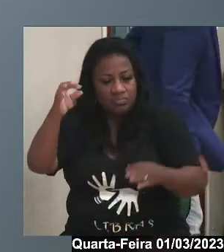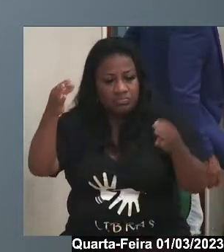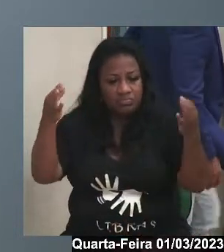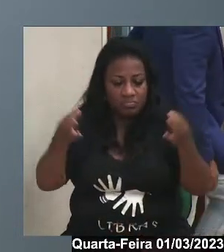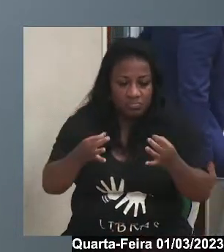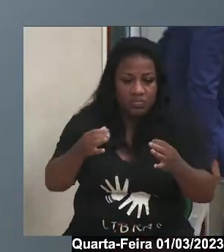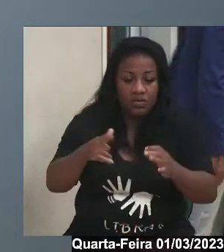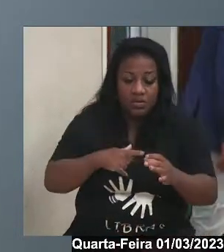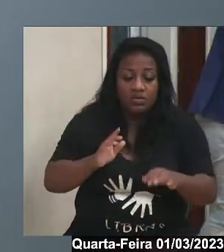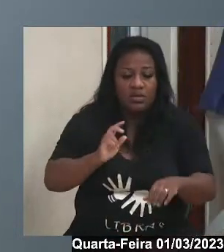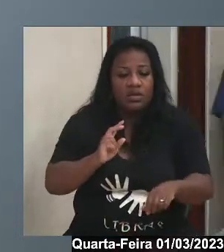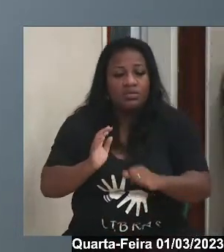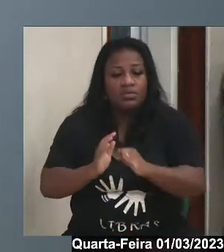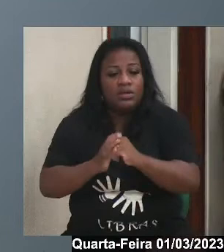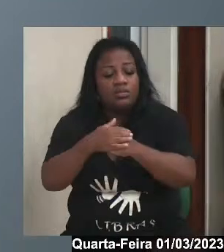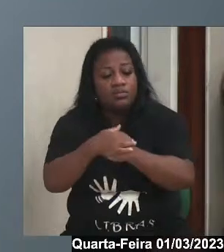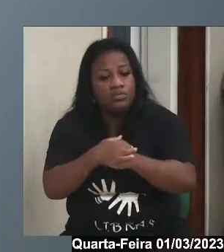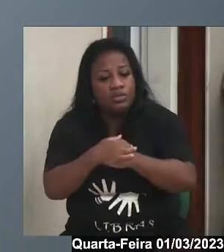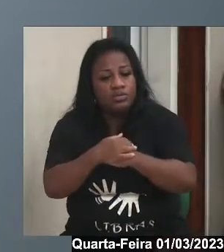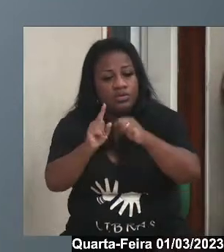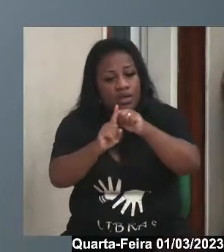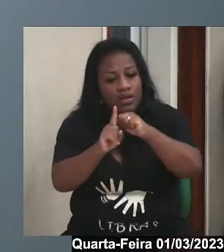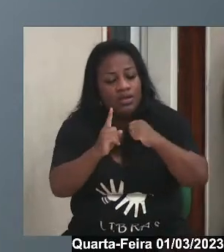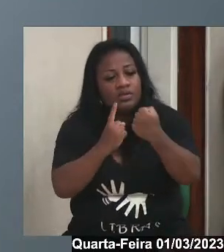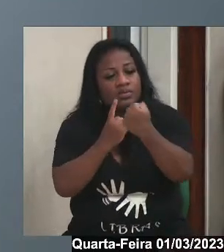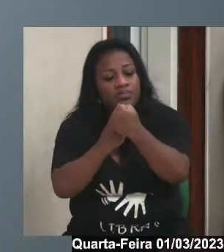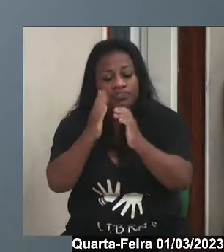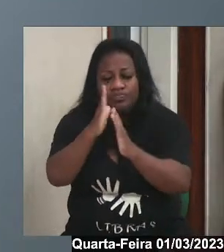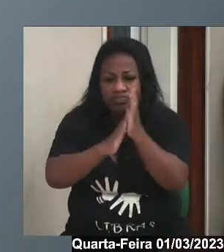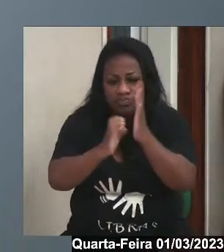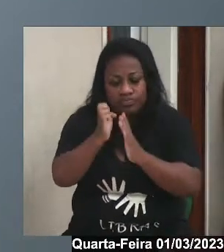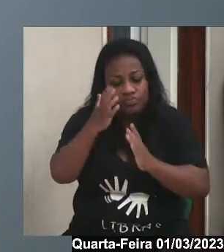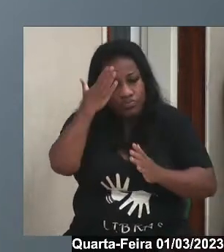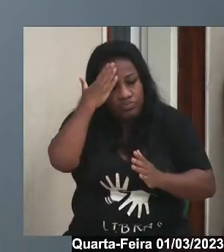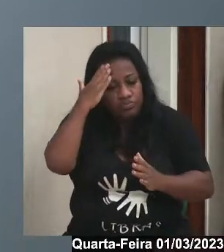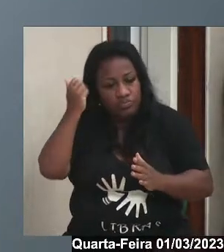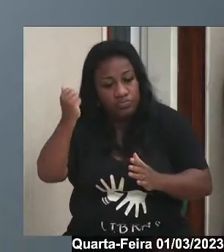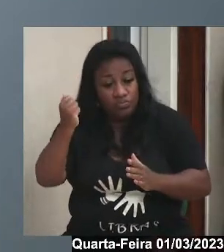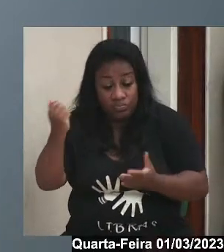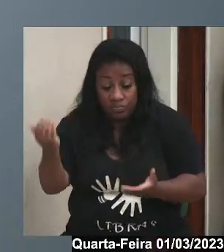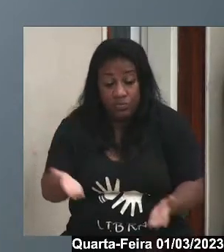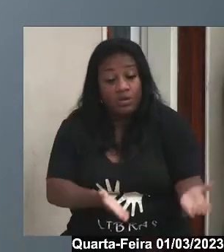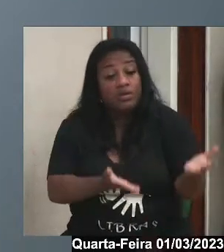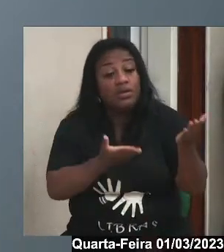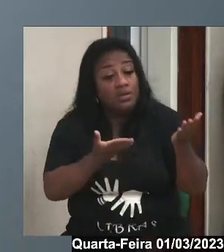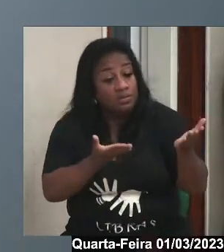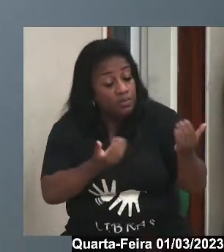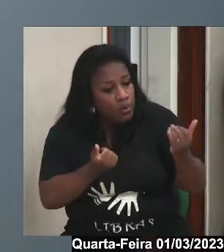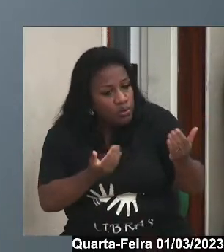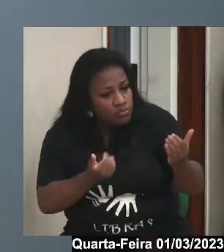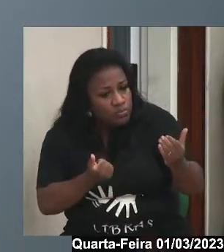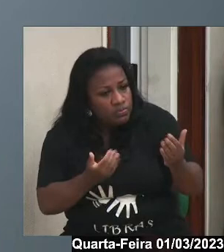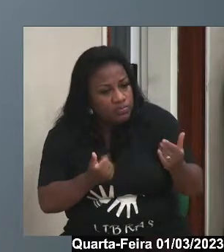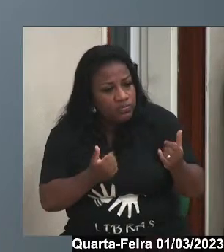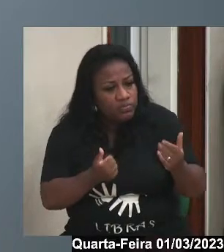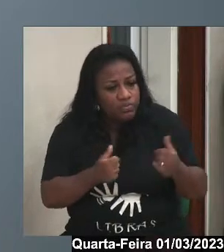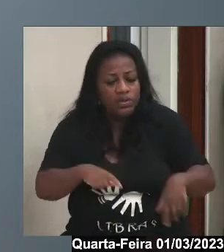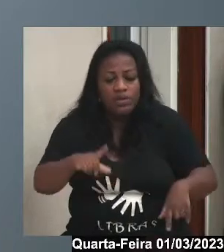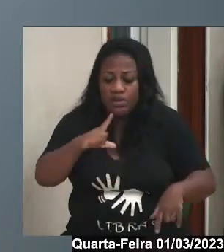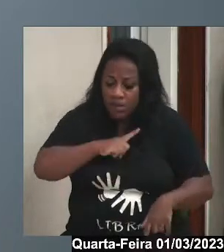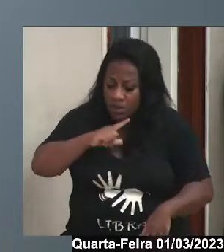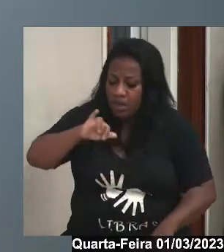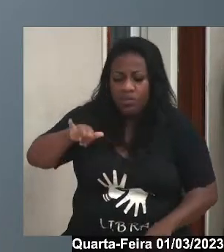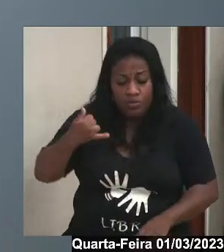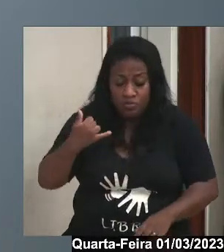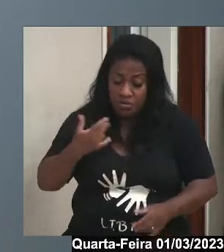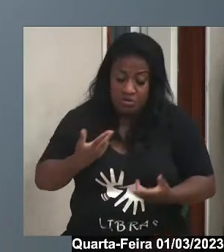ser feito. Nós sabemos que, infelizmente, muitos jovens, jovens esses que cresceram dentro das mesmas oportunidades